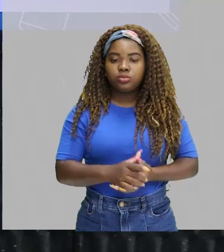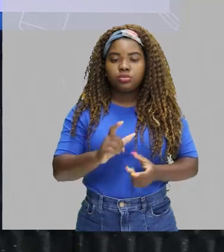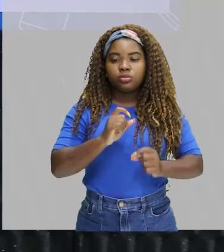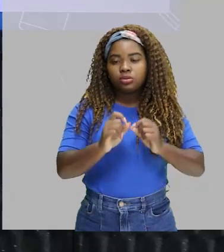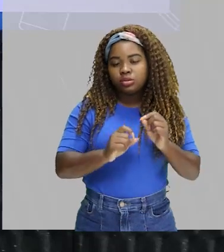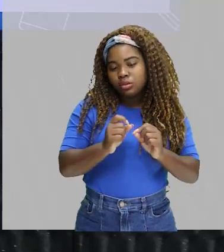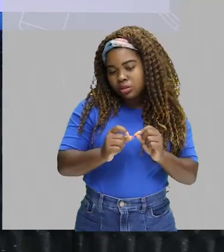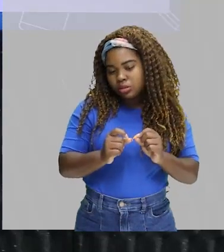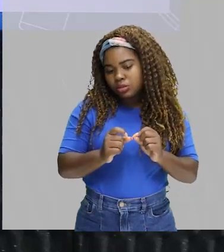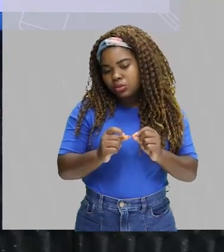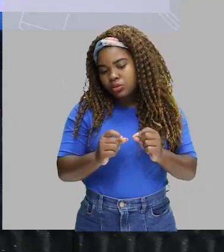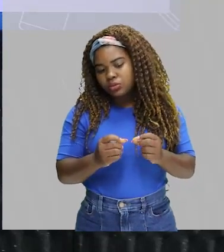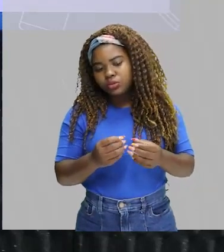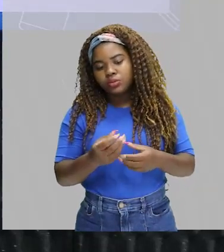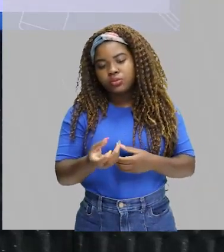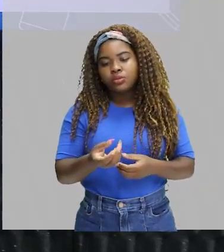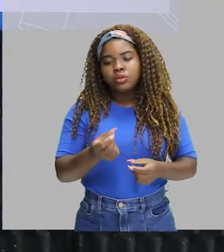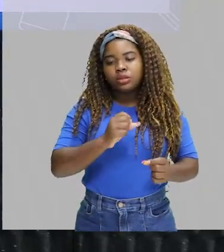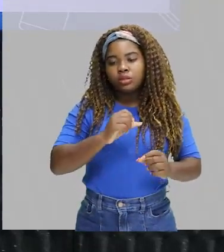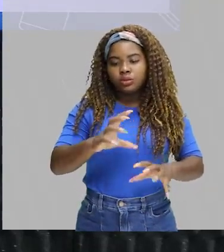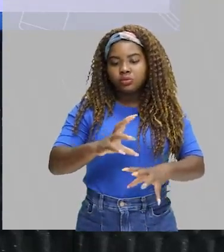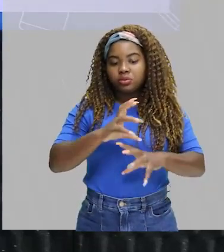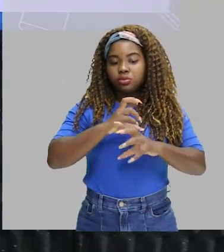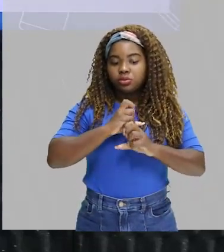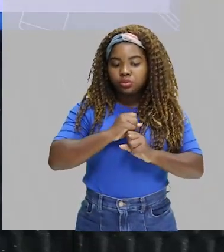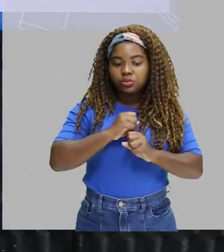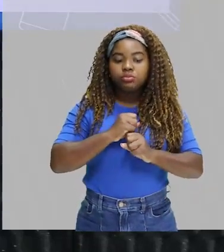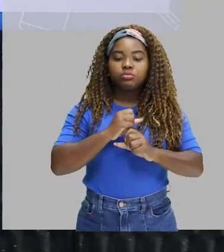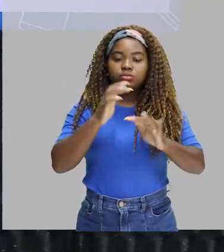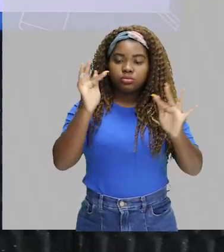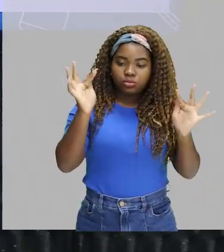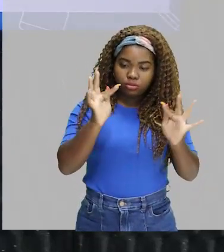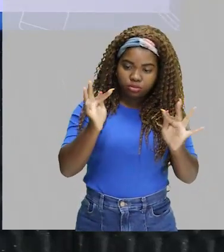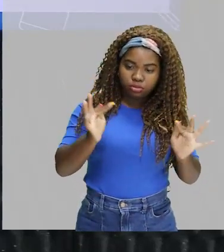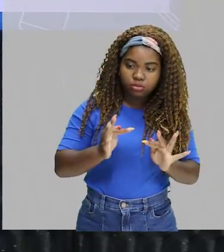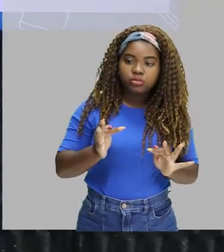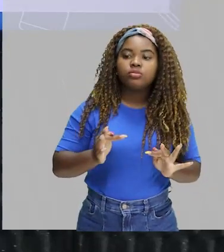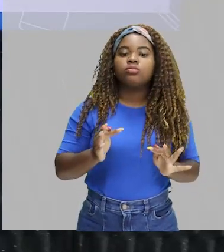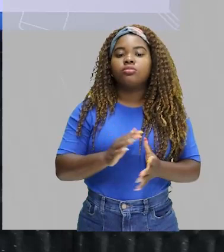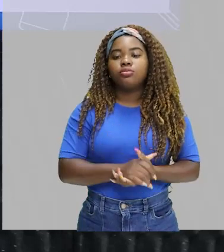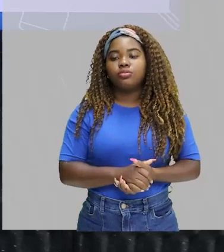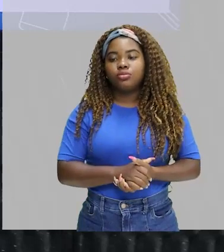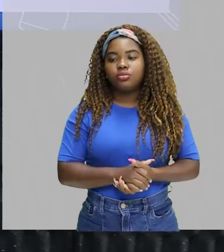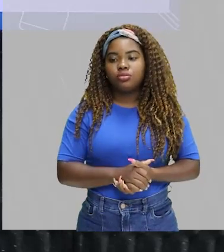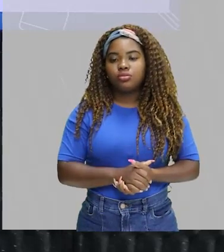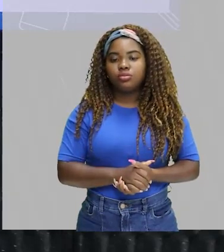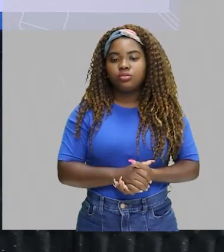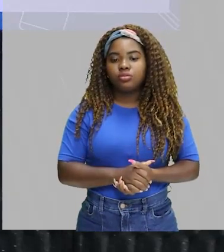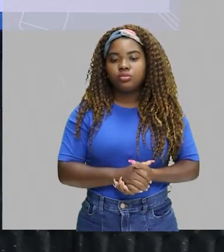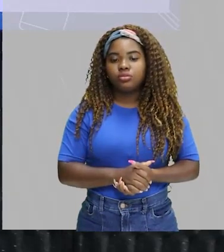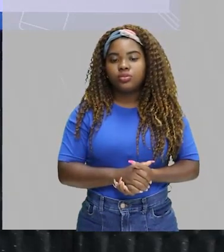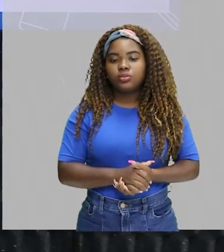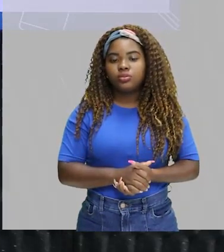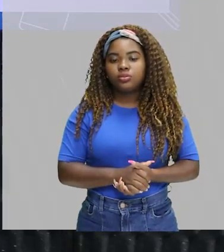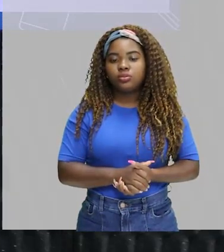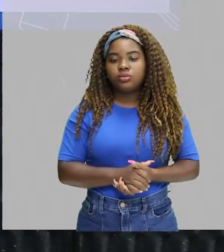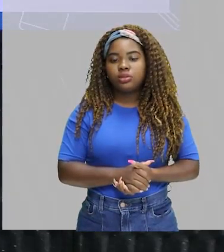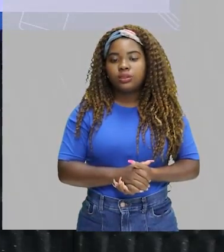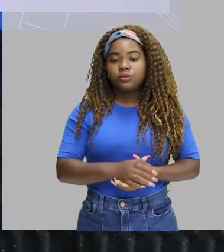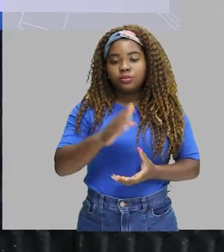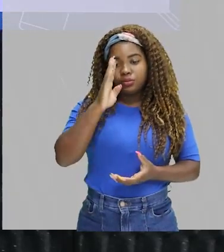interessante, algo bom e algo feliz ao maior número de pessoas. Ok? Este princípio